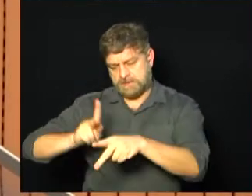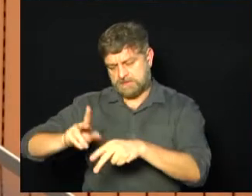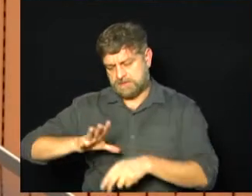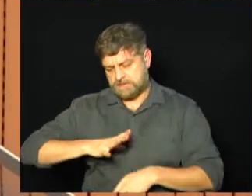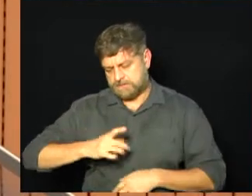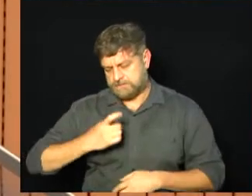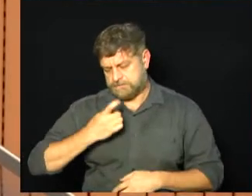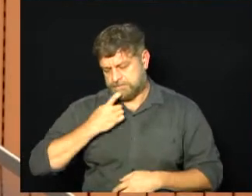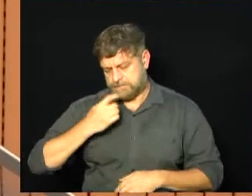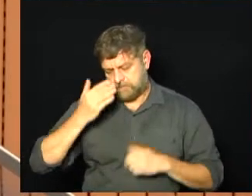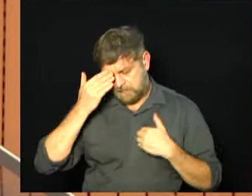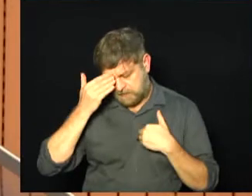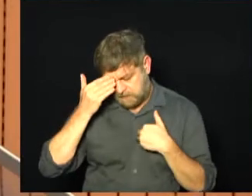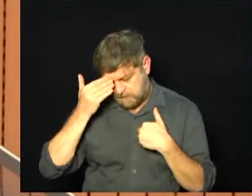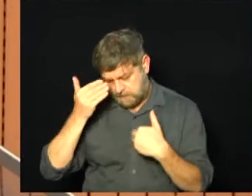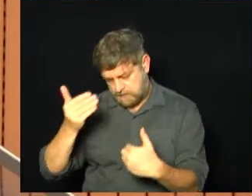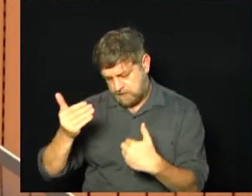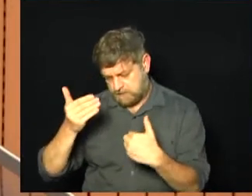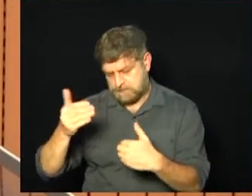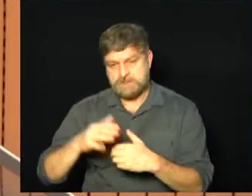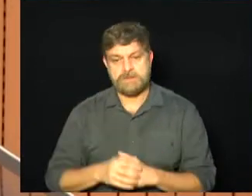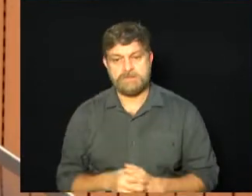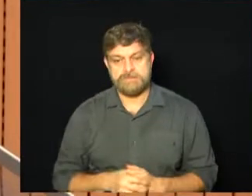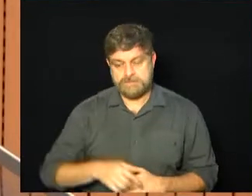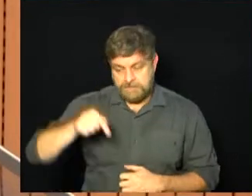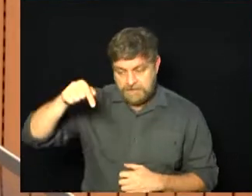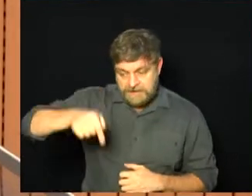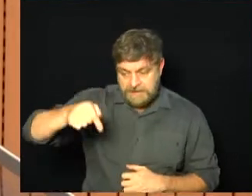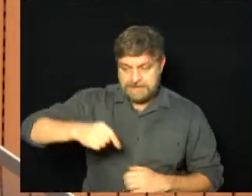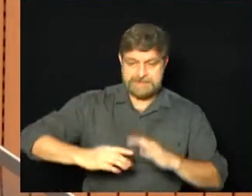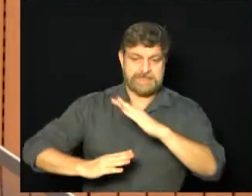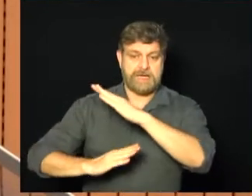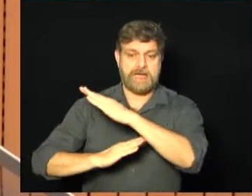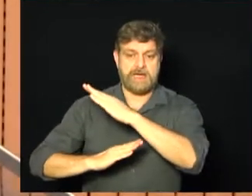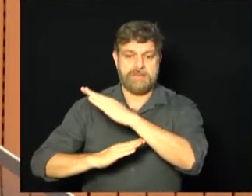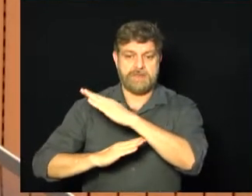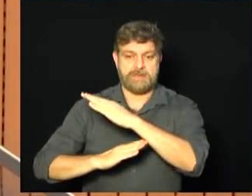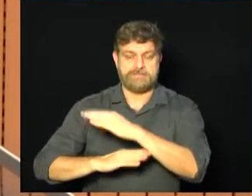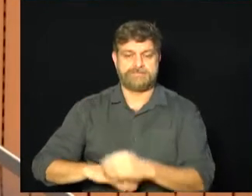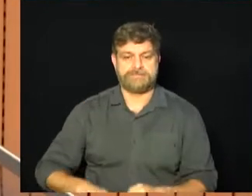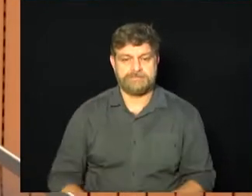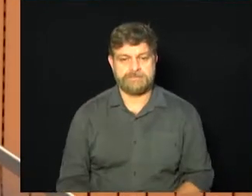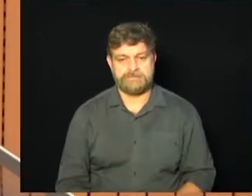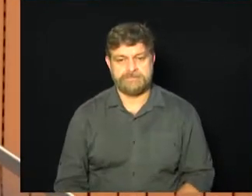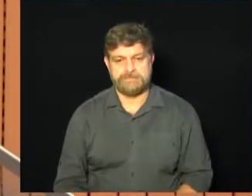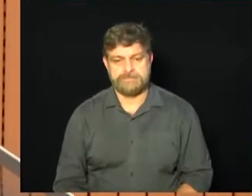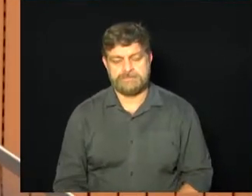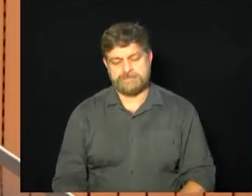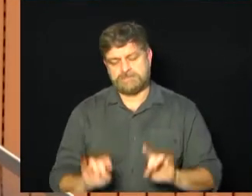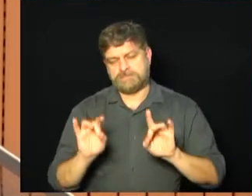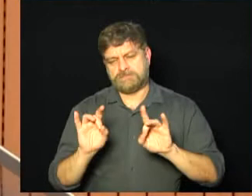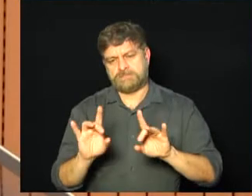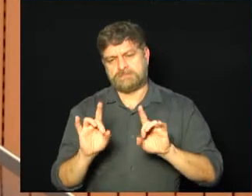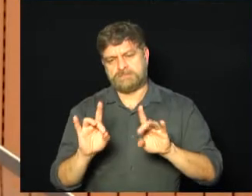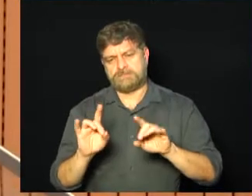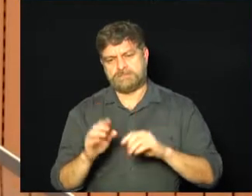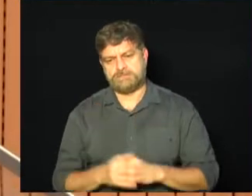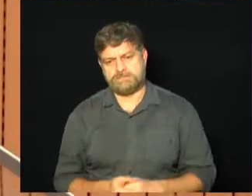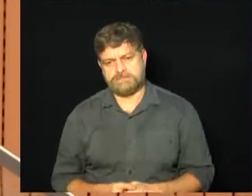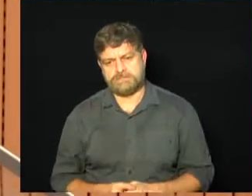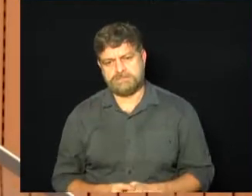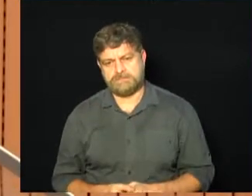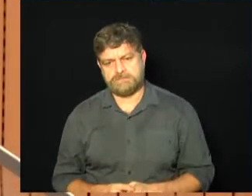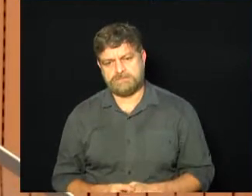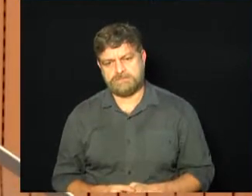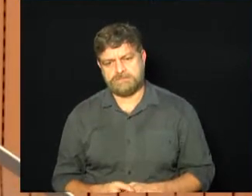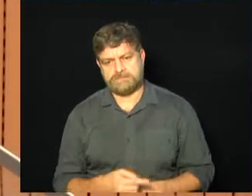Campineira, a esta nossa Câmara Municipal, e, em especial, ao